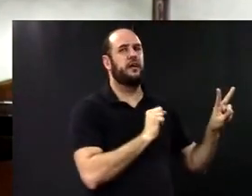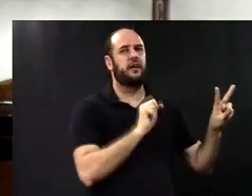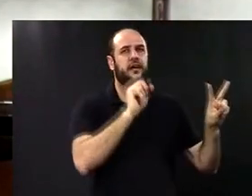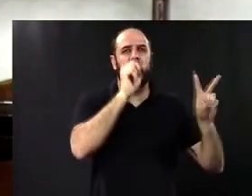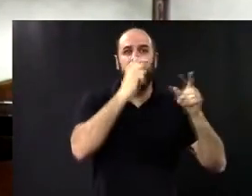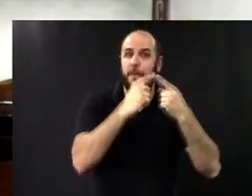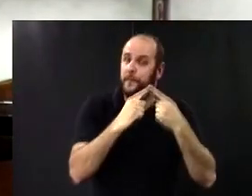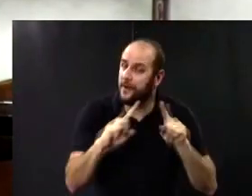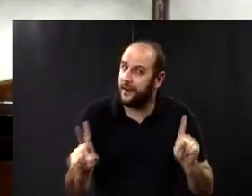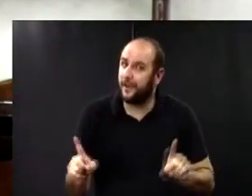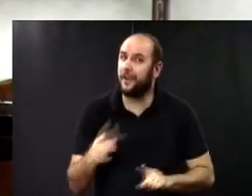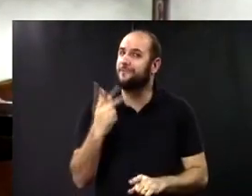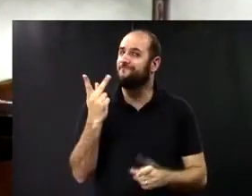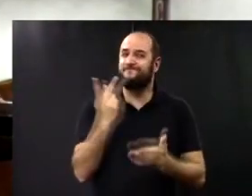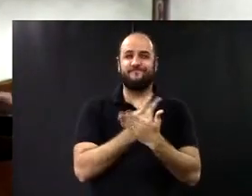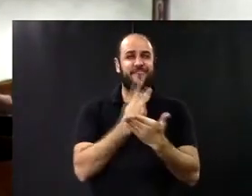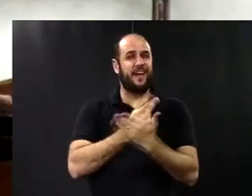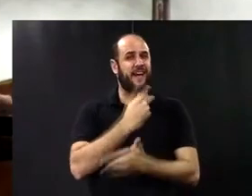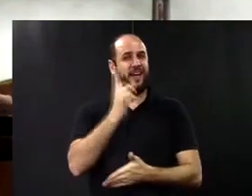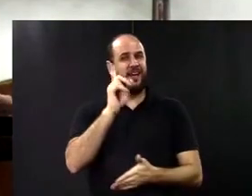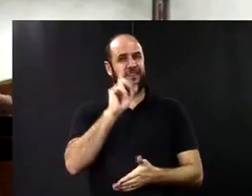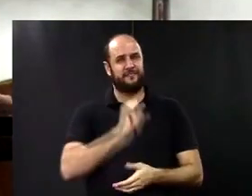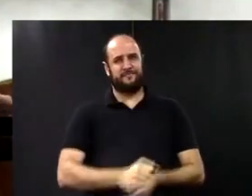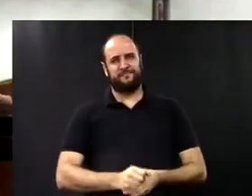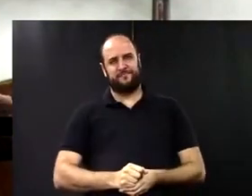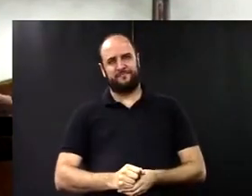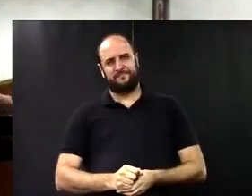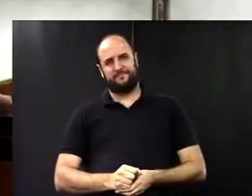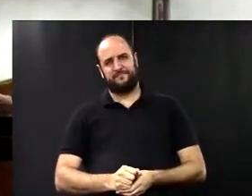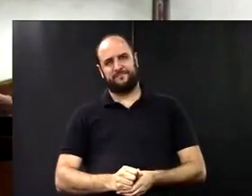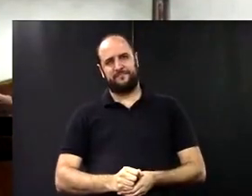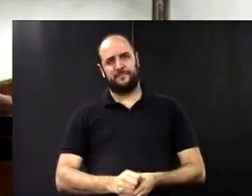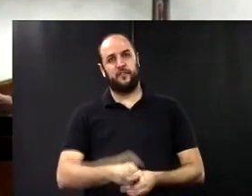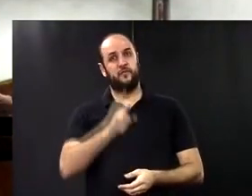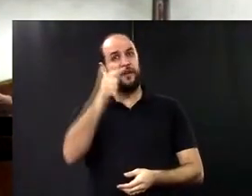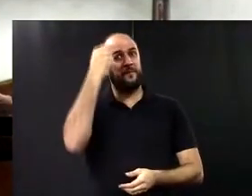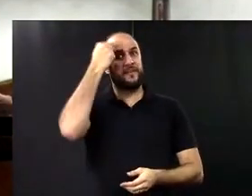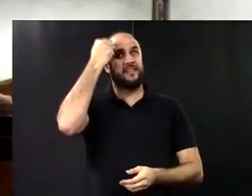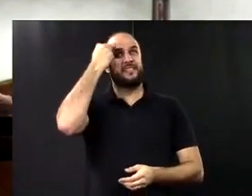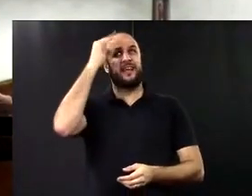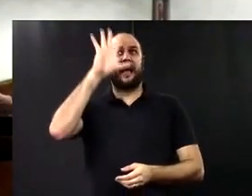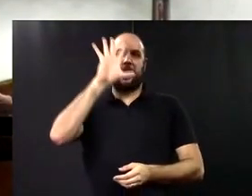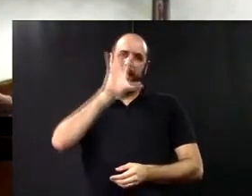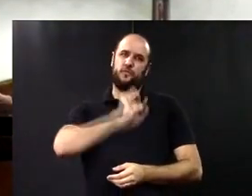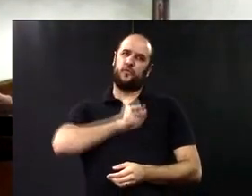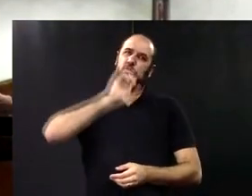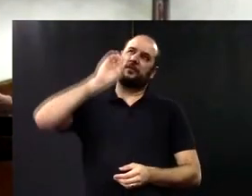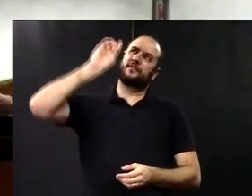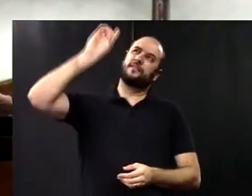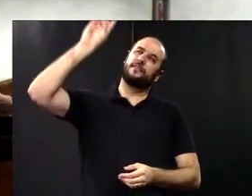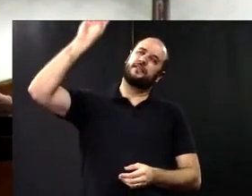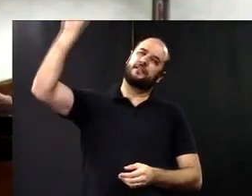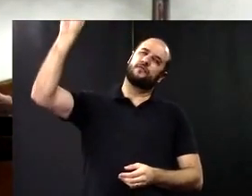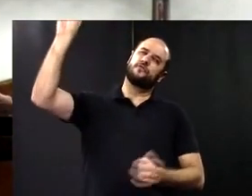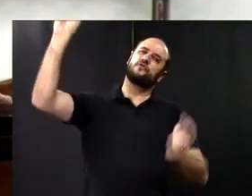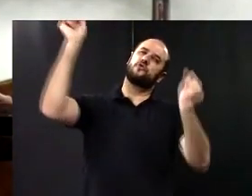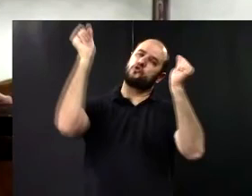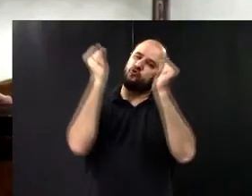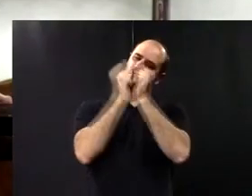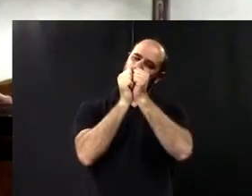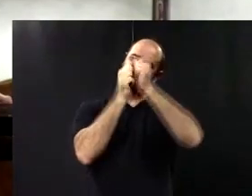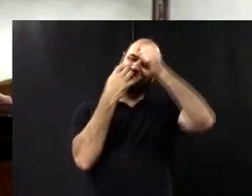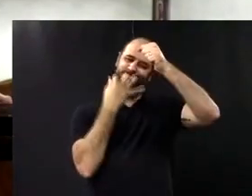para você que você não deve pensar no amor de Deus sem a